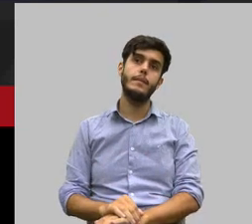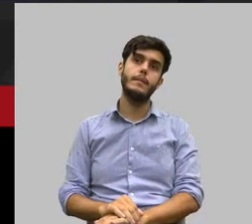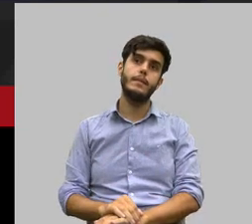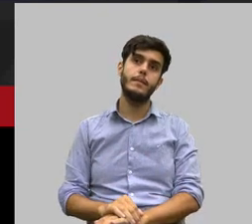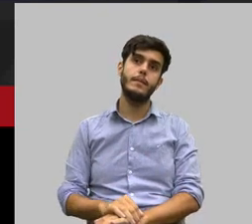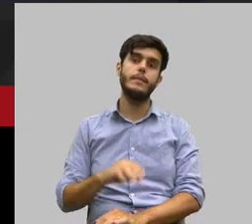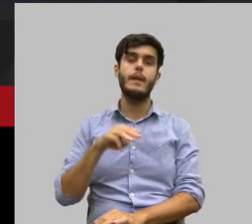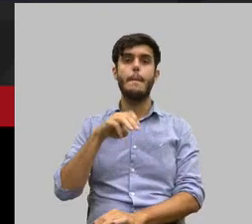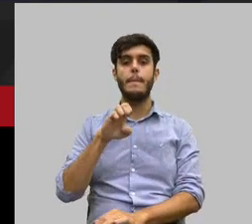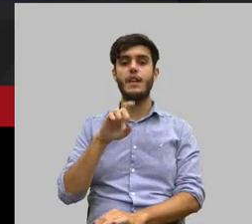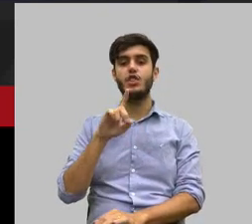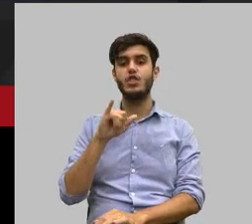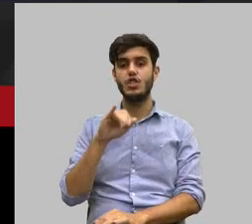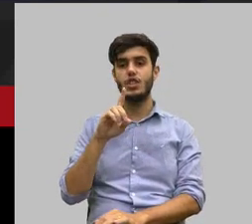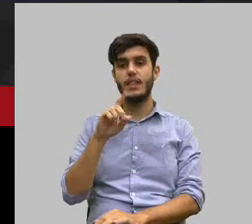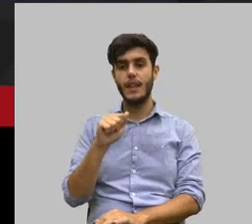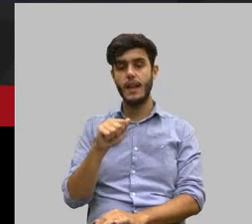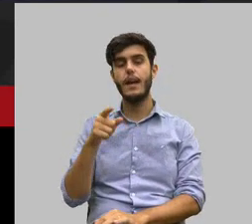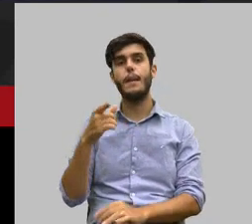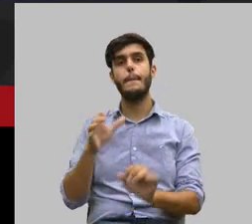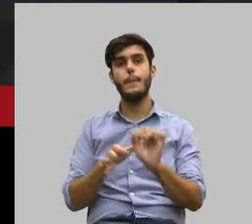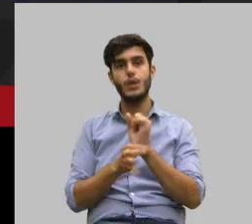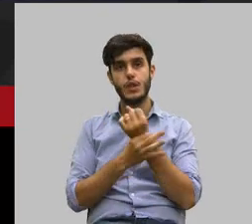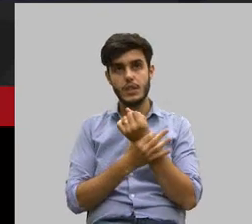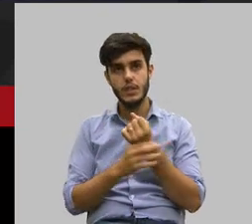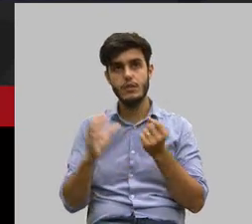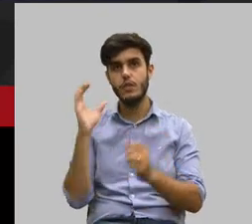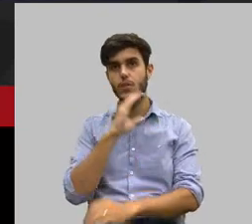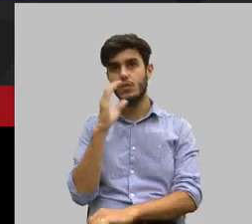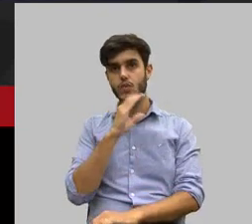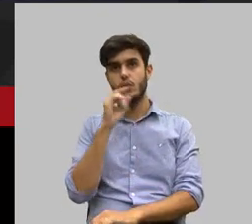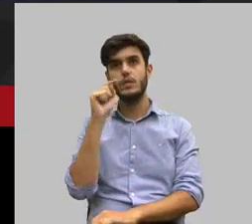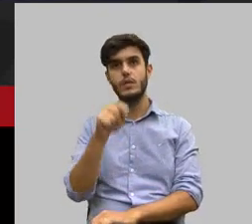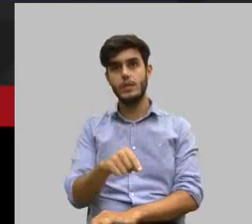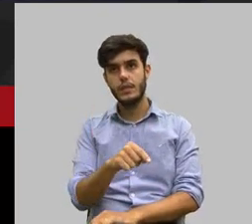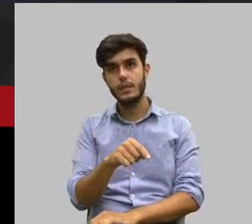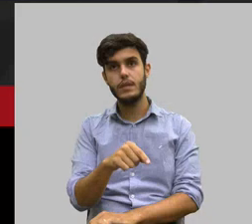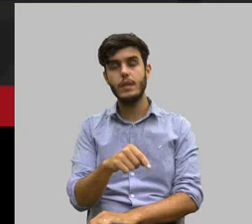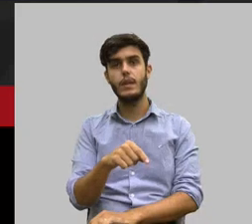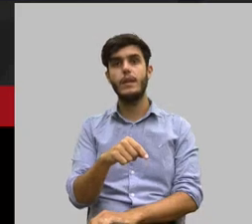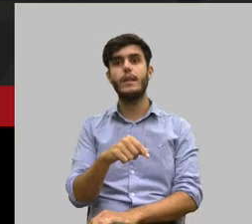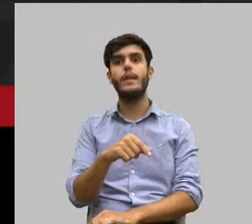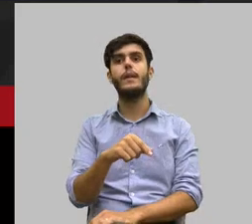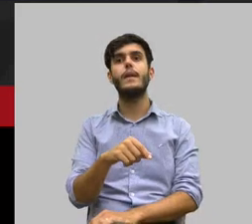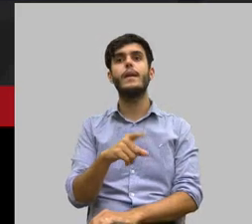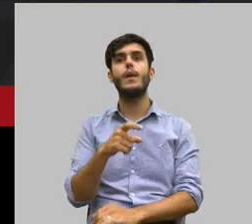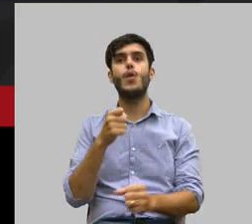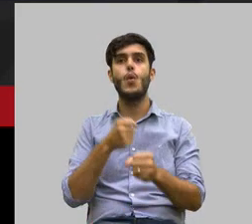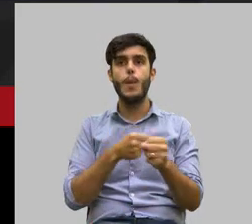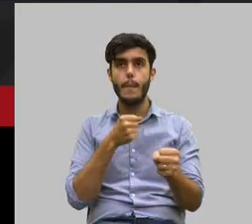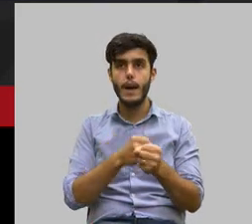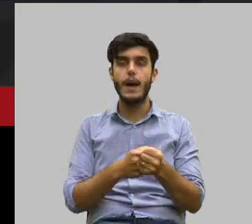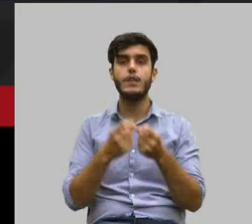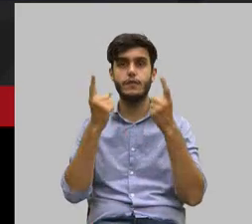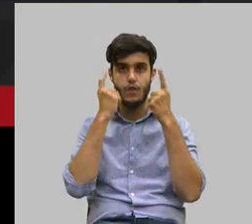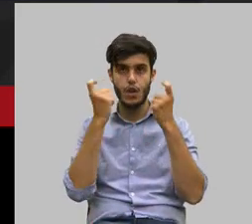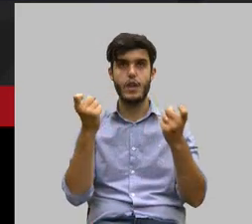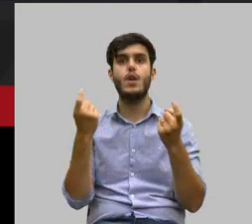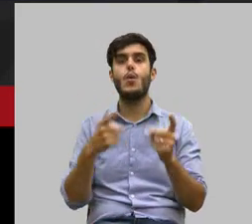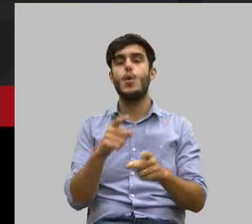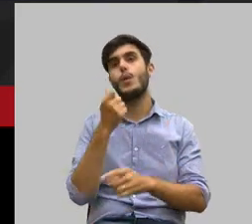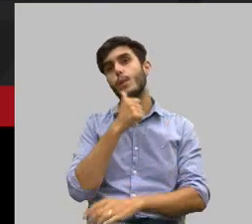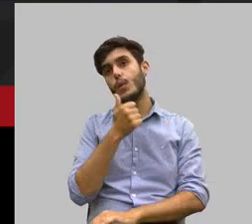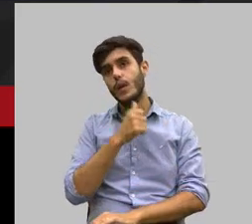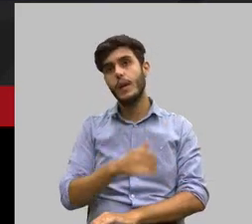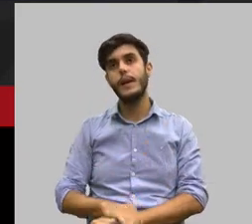medidas protetivas de urgência dentro inclusive dessa esteira né de eh Combate à violência contra a mulher Então você tem